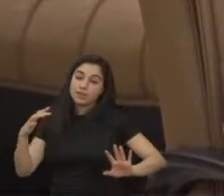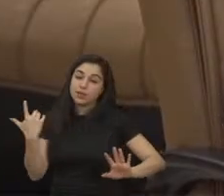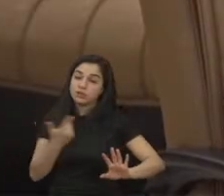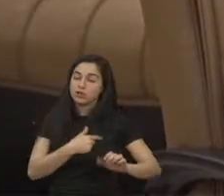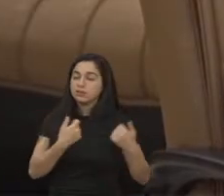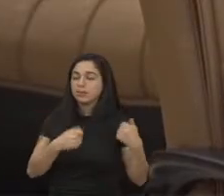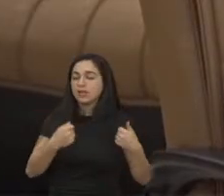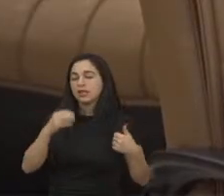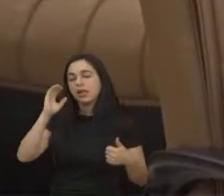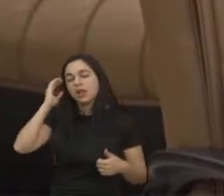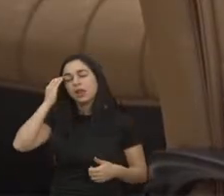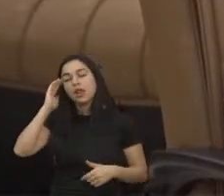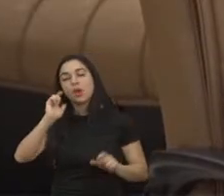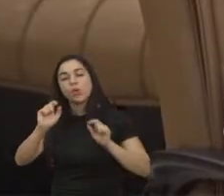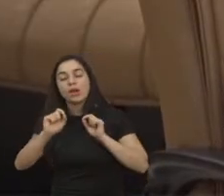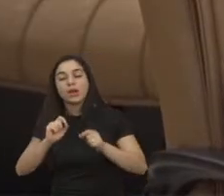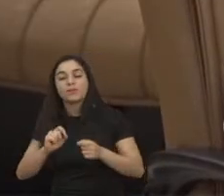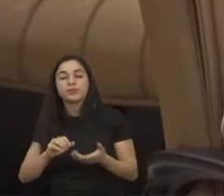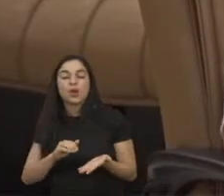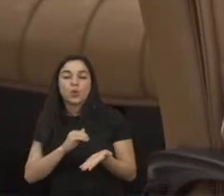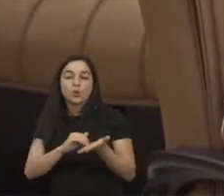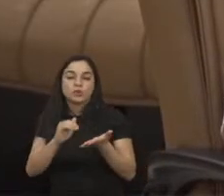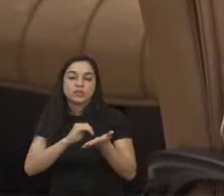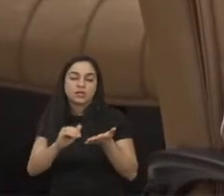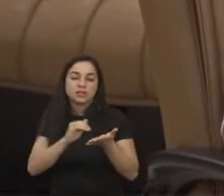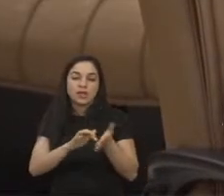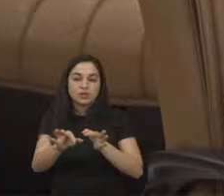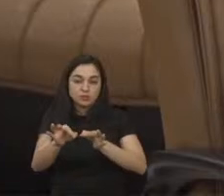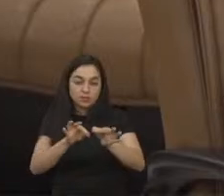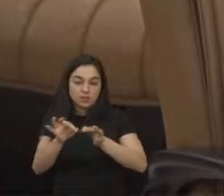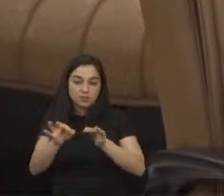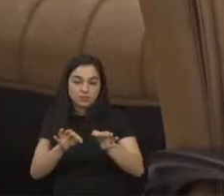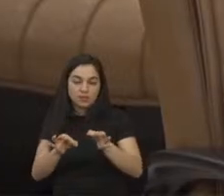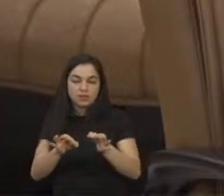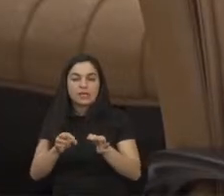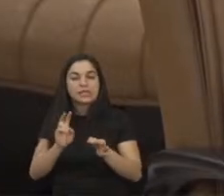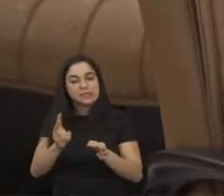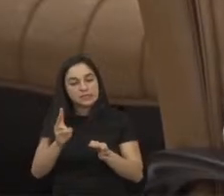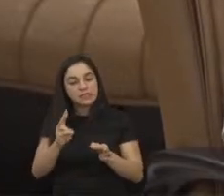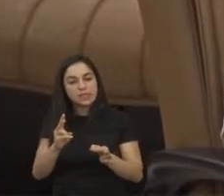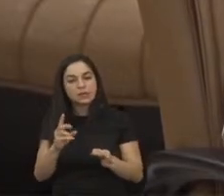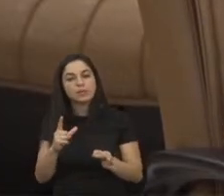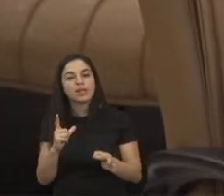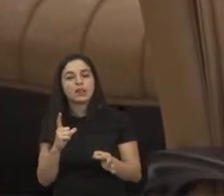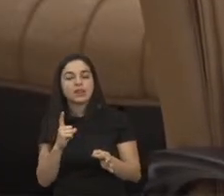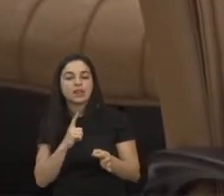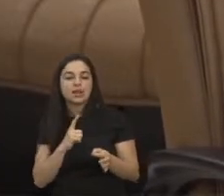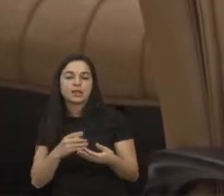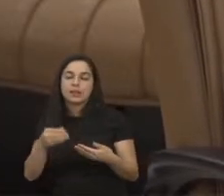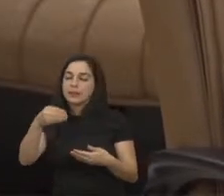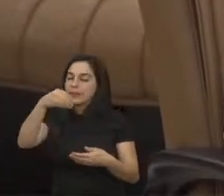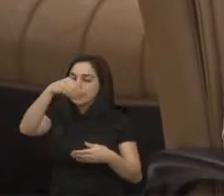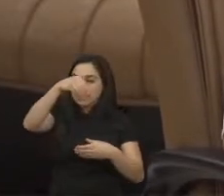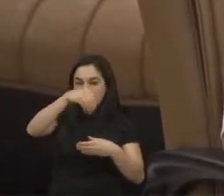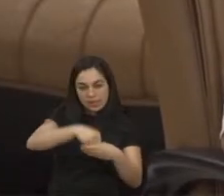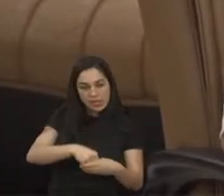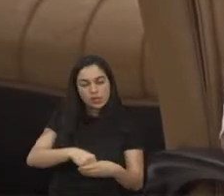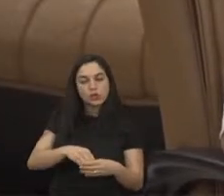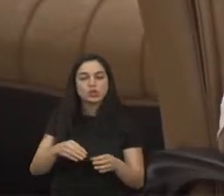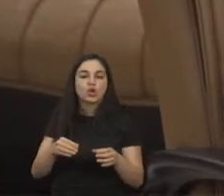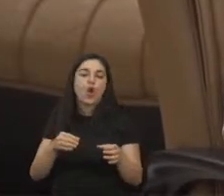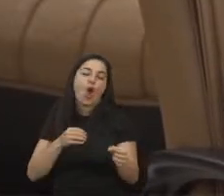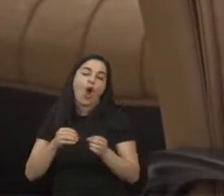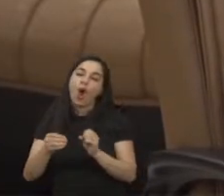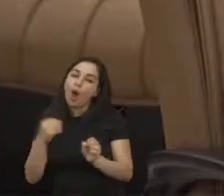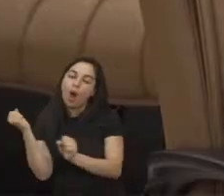que o secretário de planejamento é um engenheiro que é envolvido com obras, com empreendimentos imobiliários.